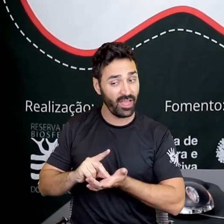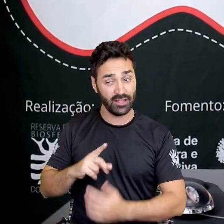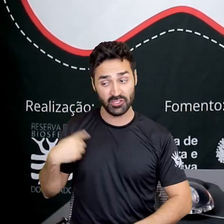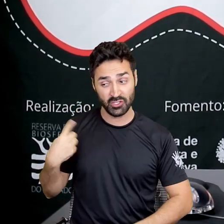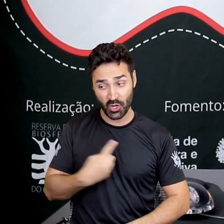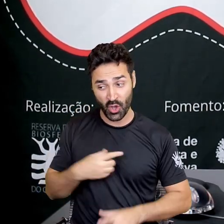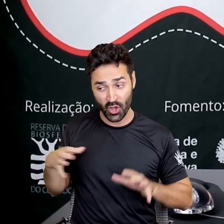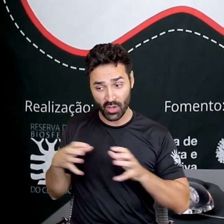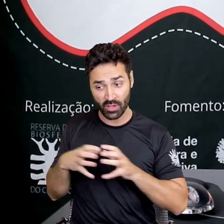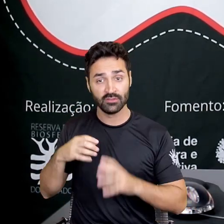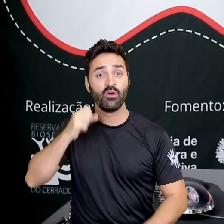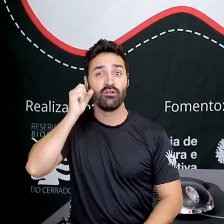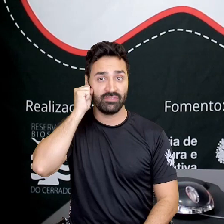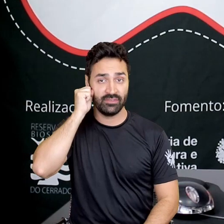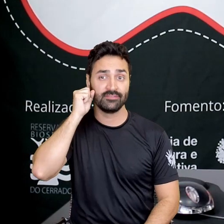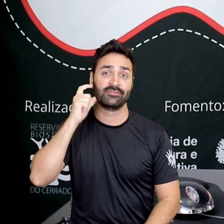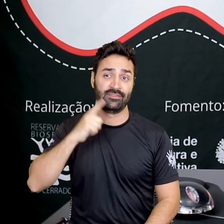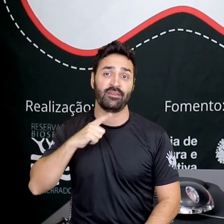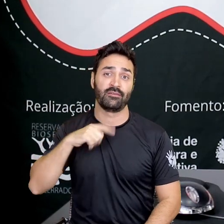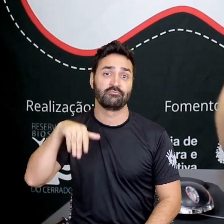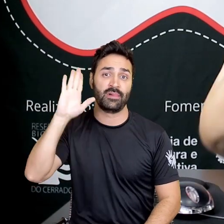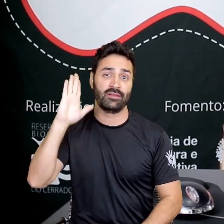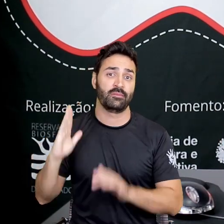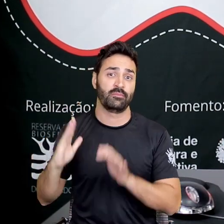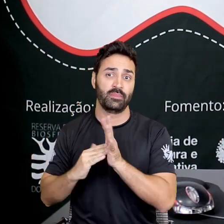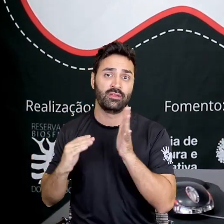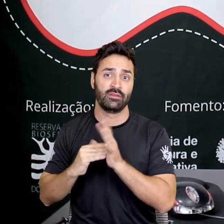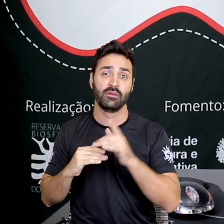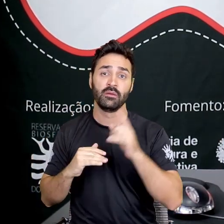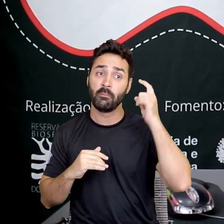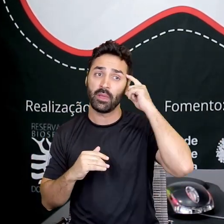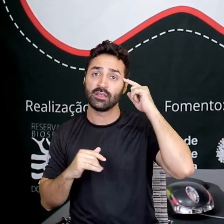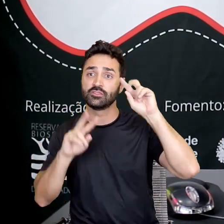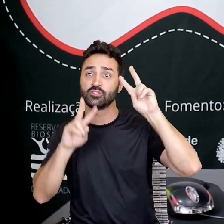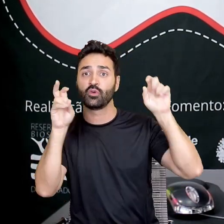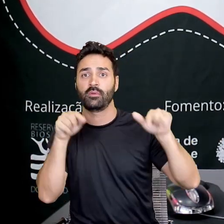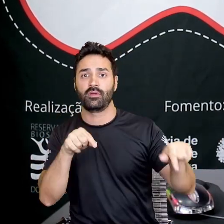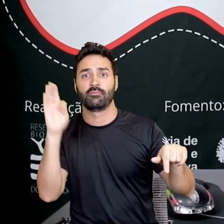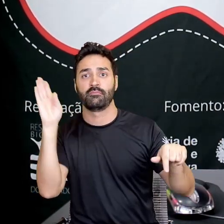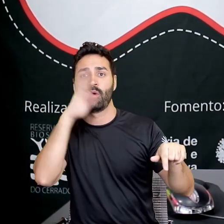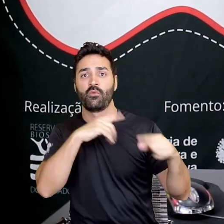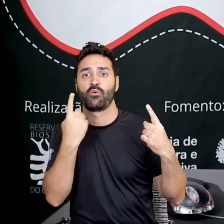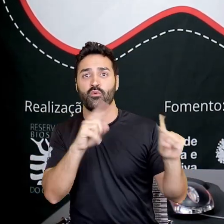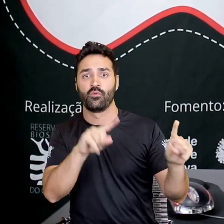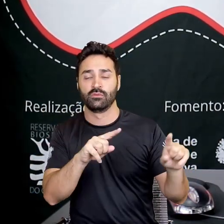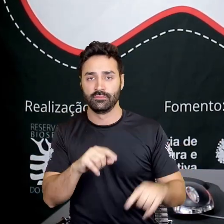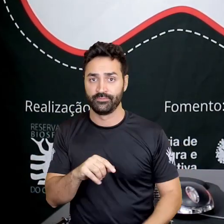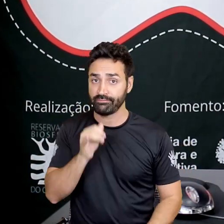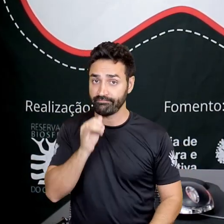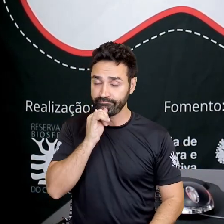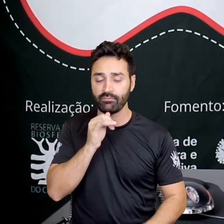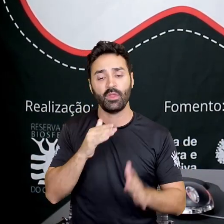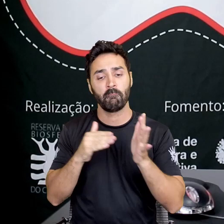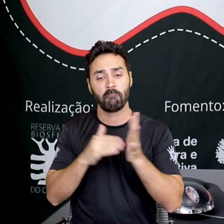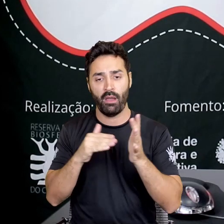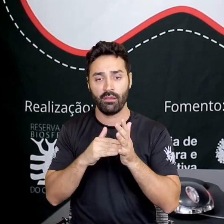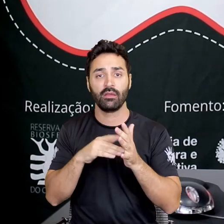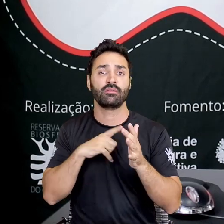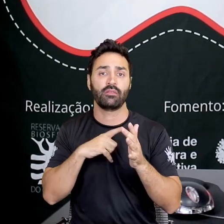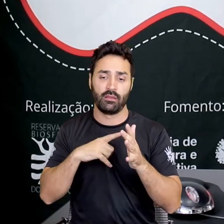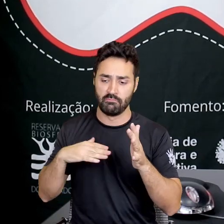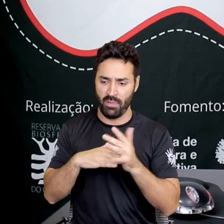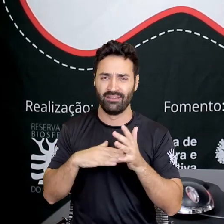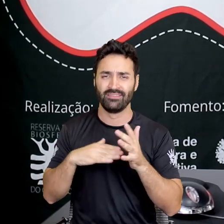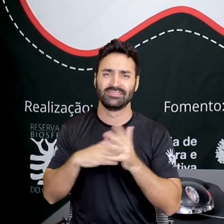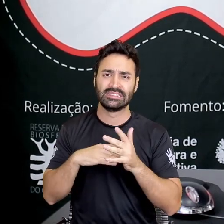ouve, numa coisa que a gente acha que eles vão ter. A barreira existe? Existe. Isso a gente